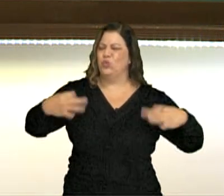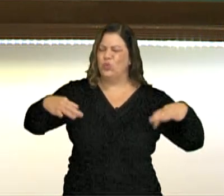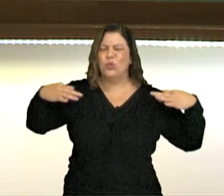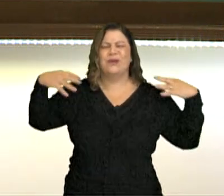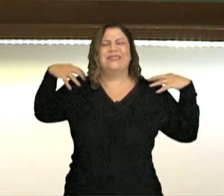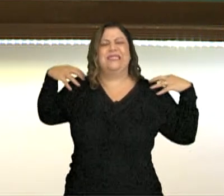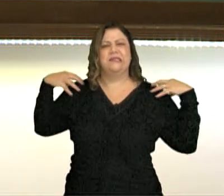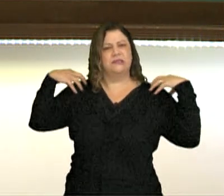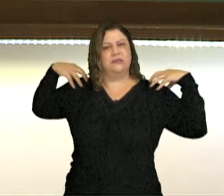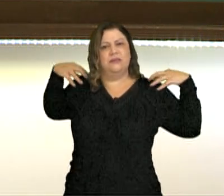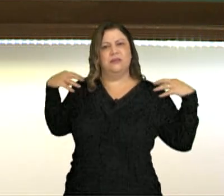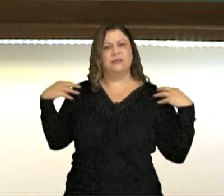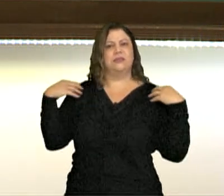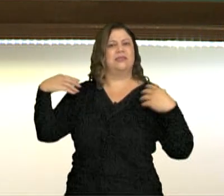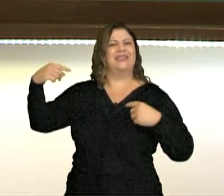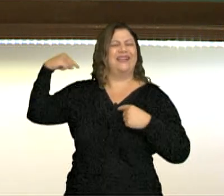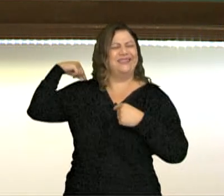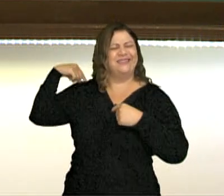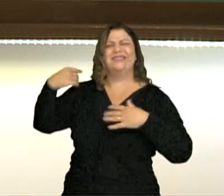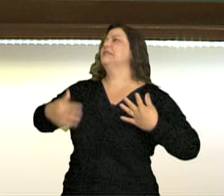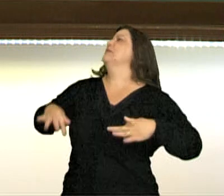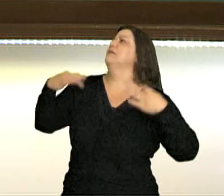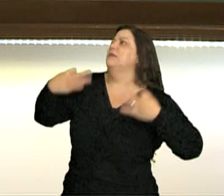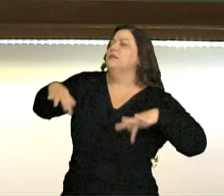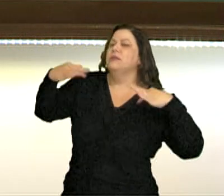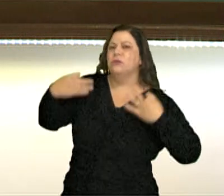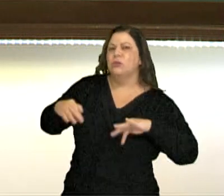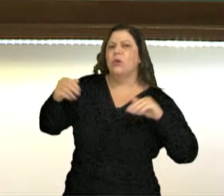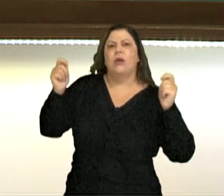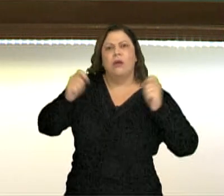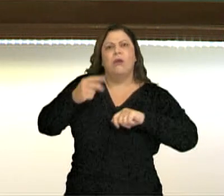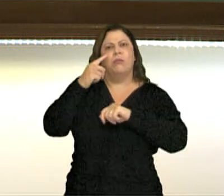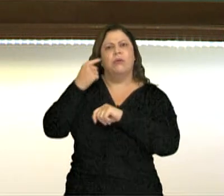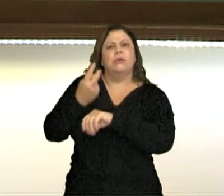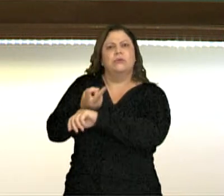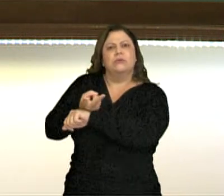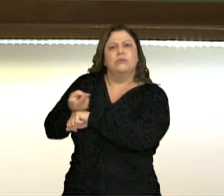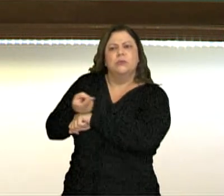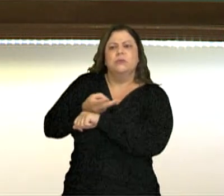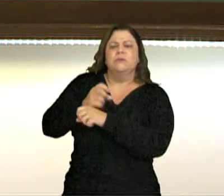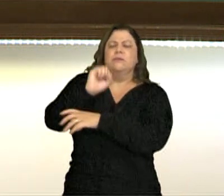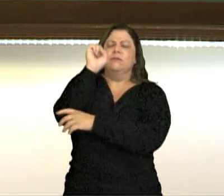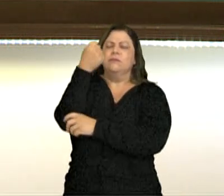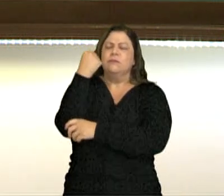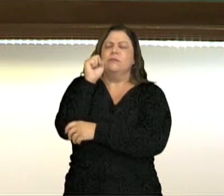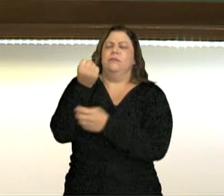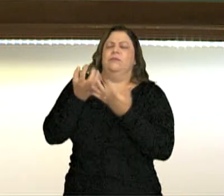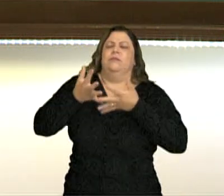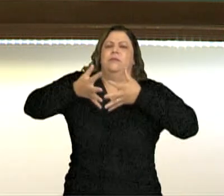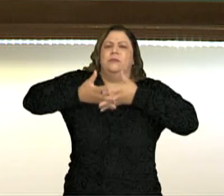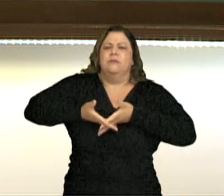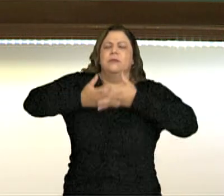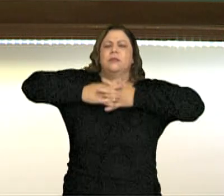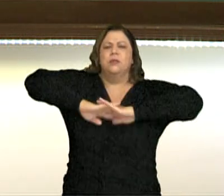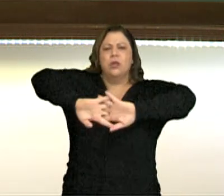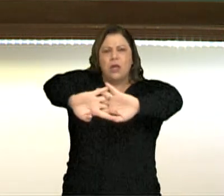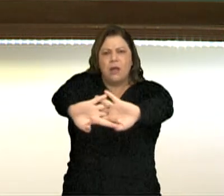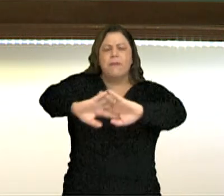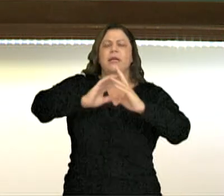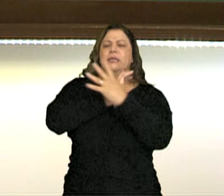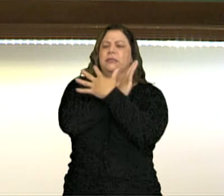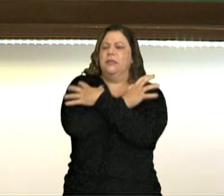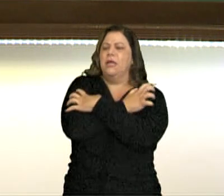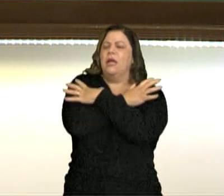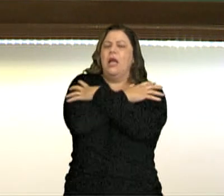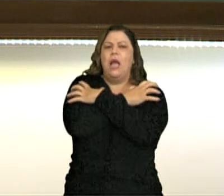aquelas dores nas costas e com isso eu posso procurar desenvolver alongamentos, massagens, automassagens